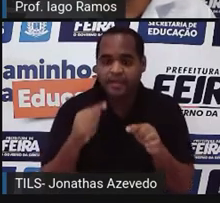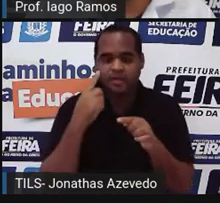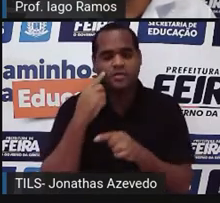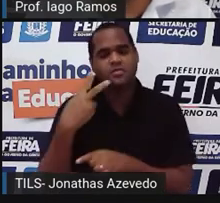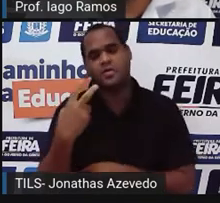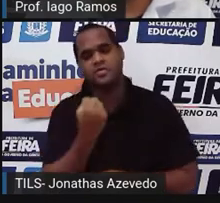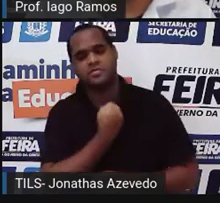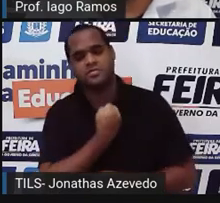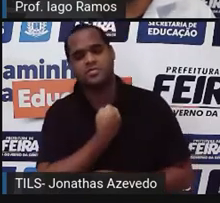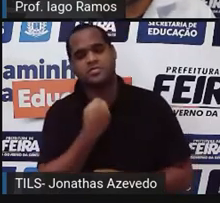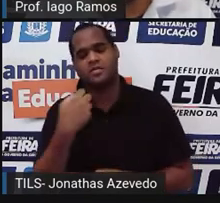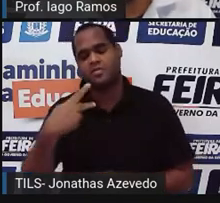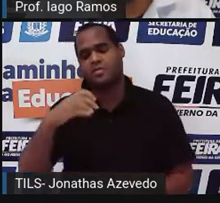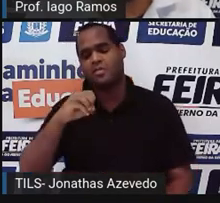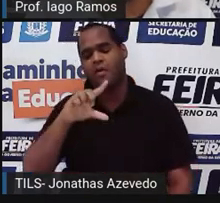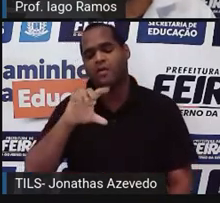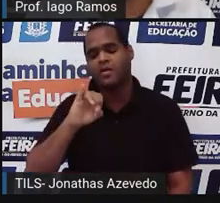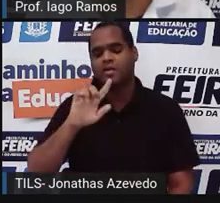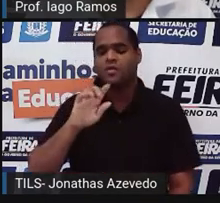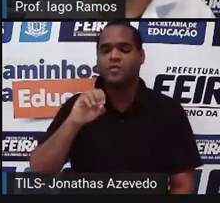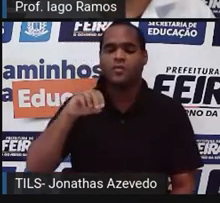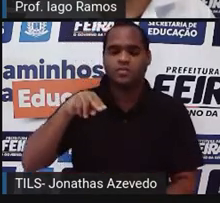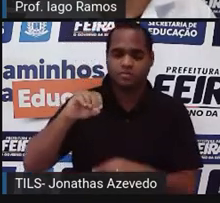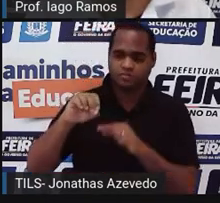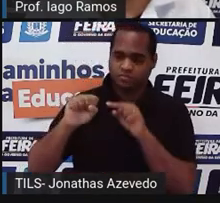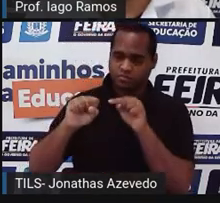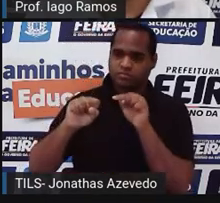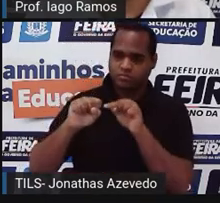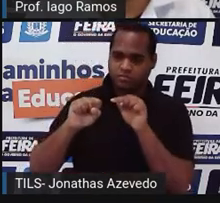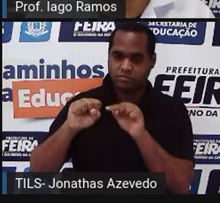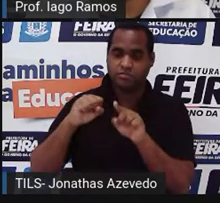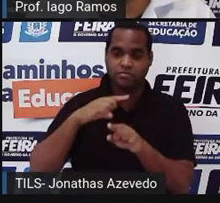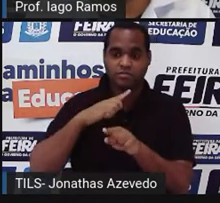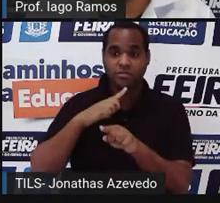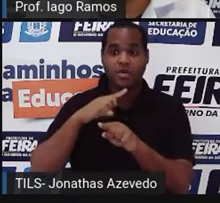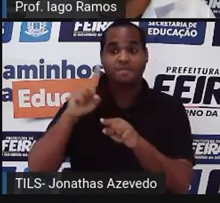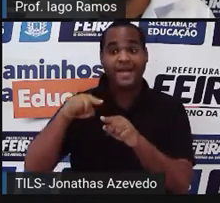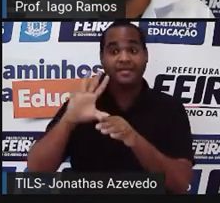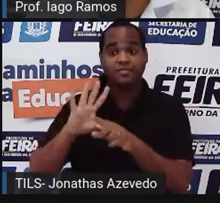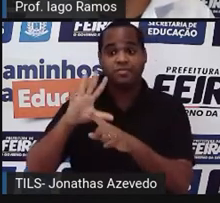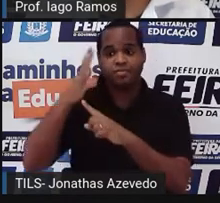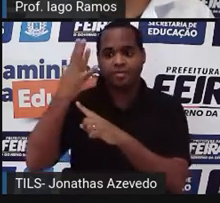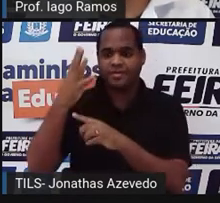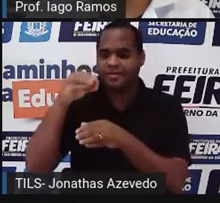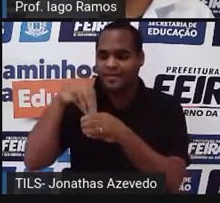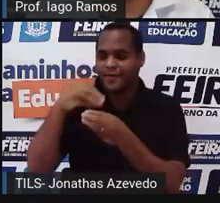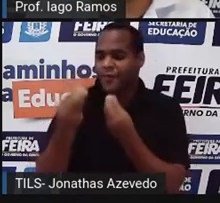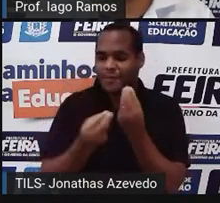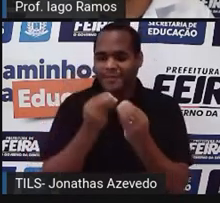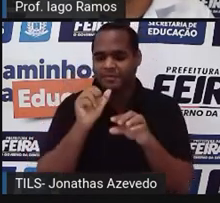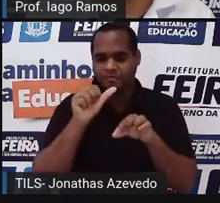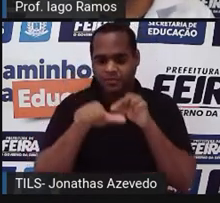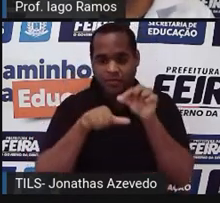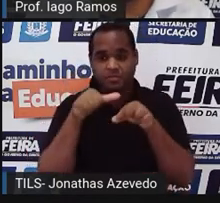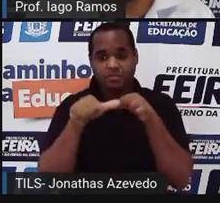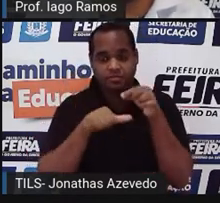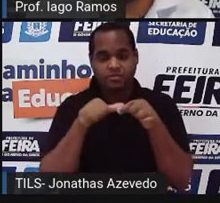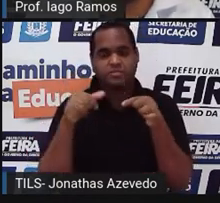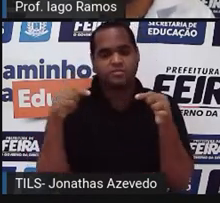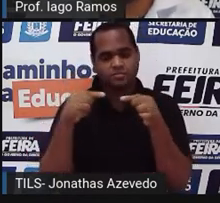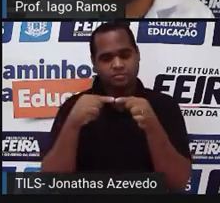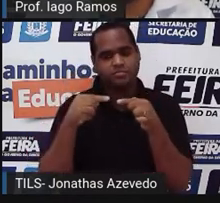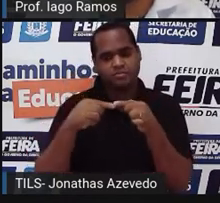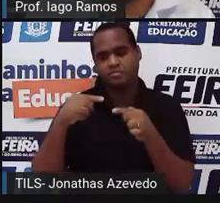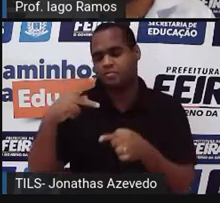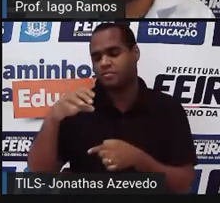dois polígonos, tá? E aconteceu uma transformação com esses